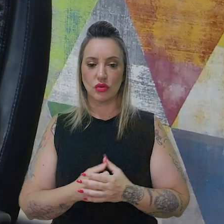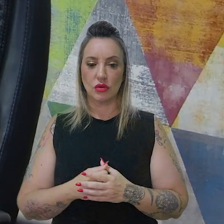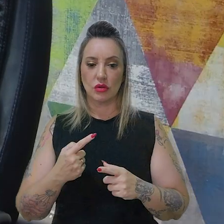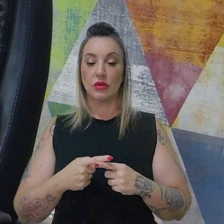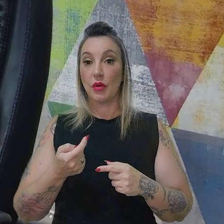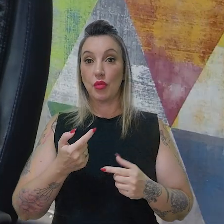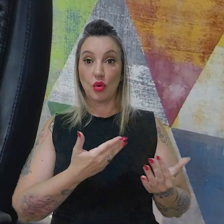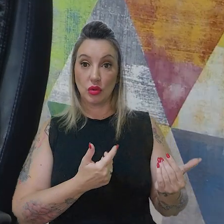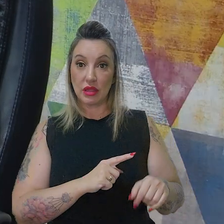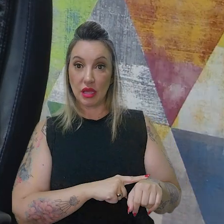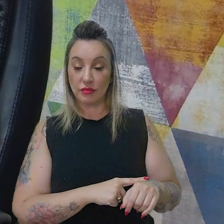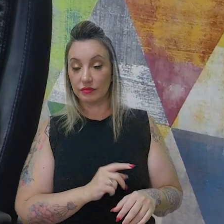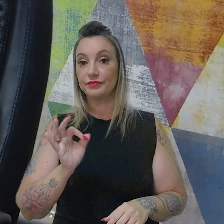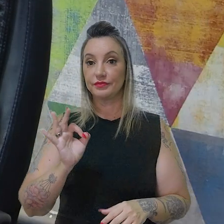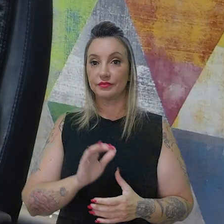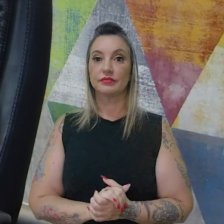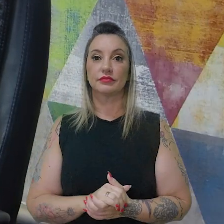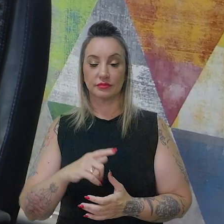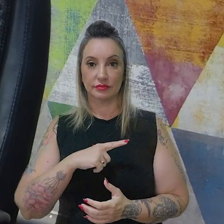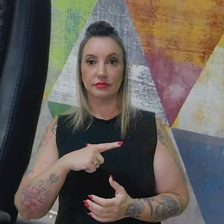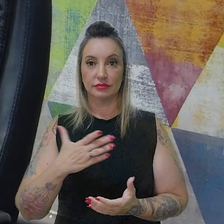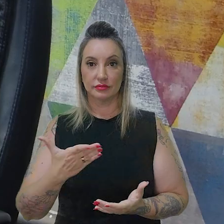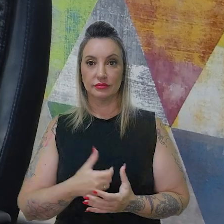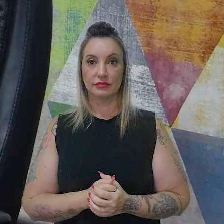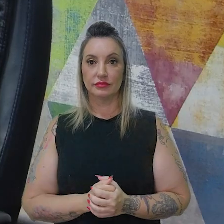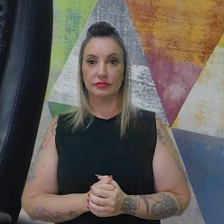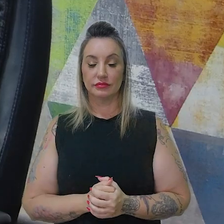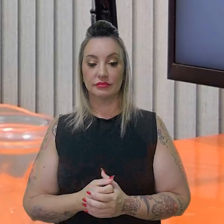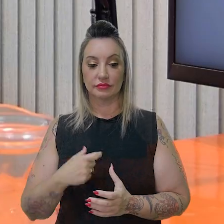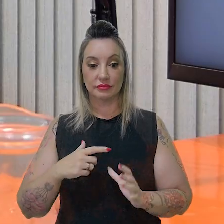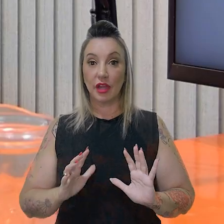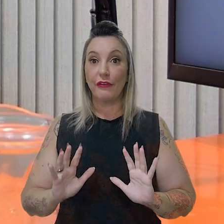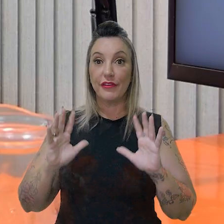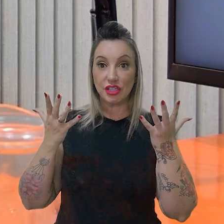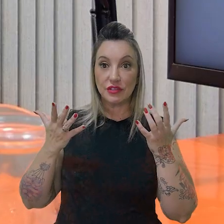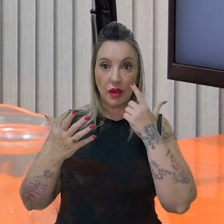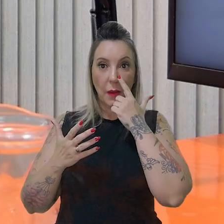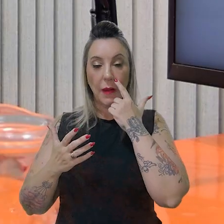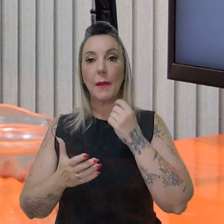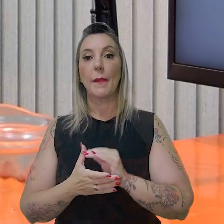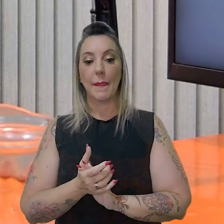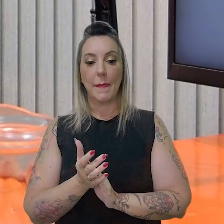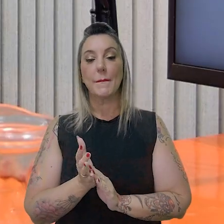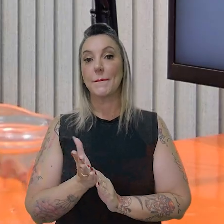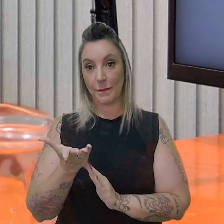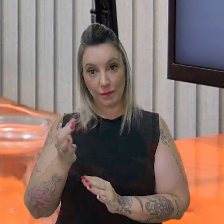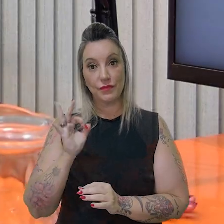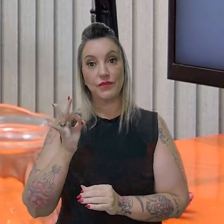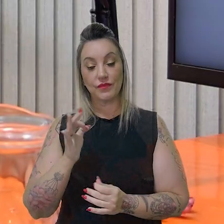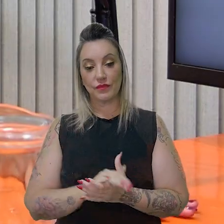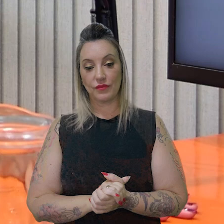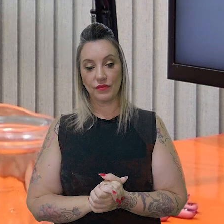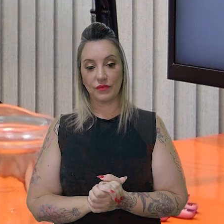muito recente PR quem teve o o que você teve po é eu tá no festival aham é o Festival da